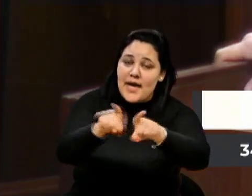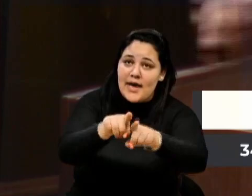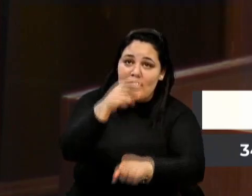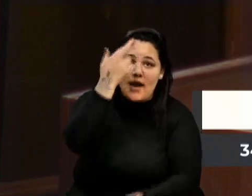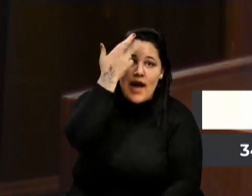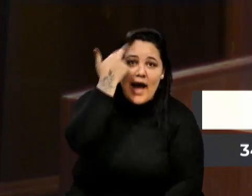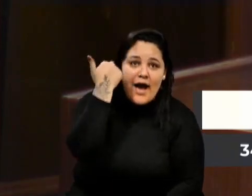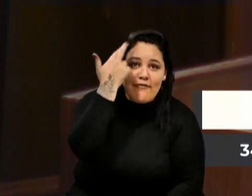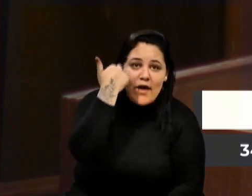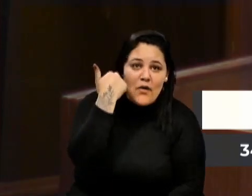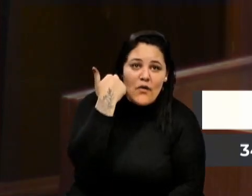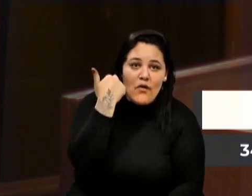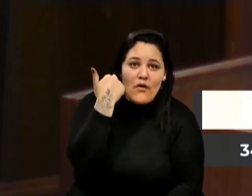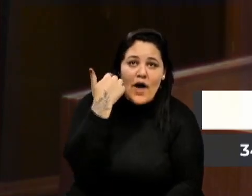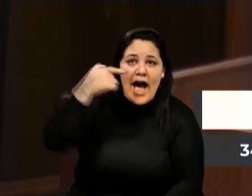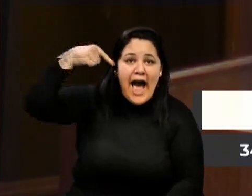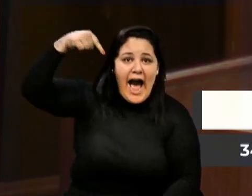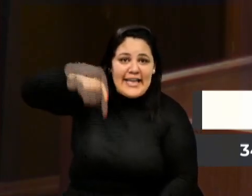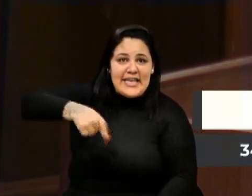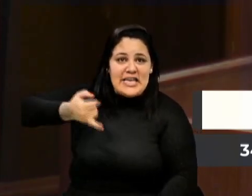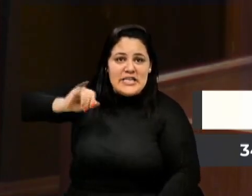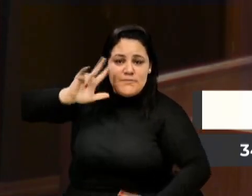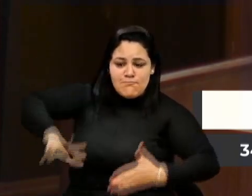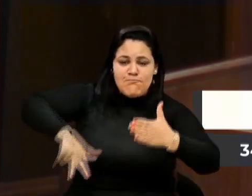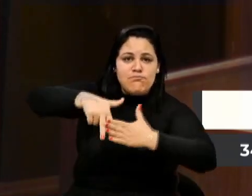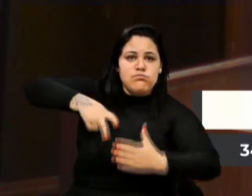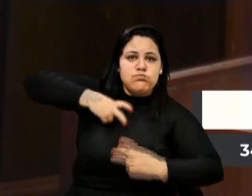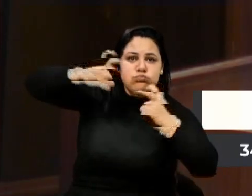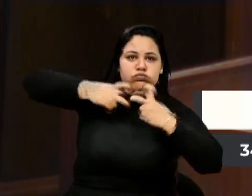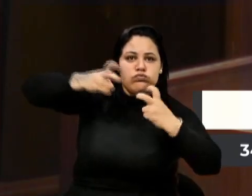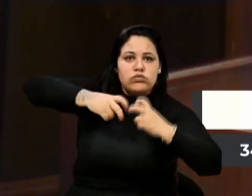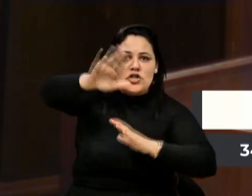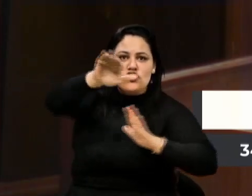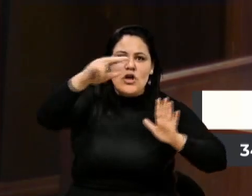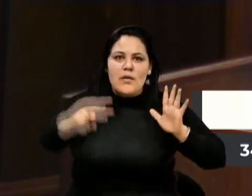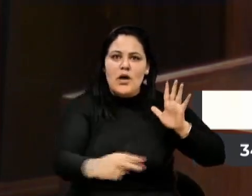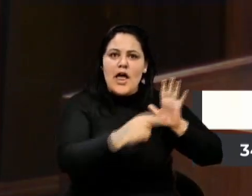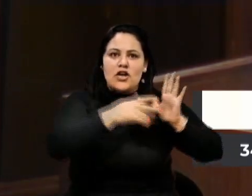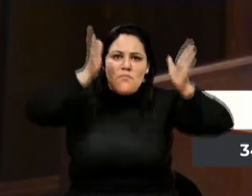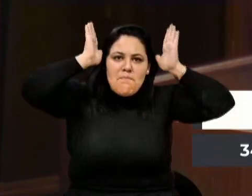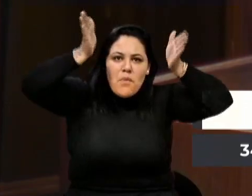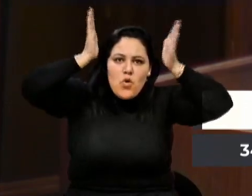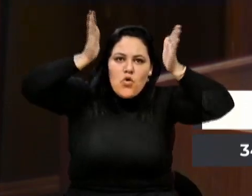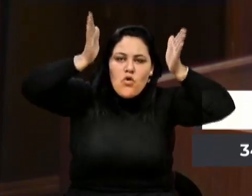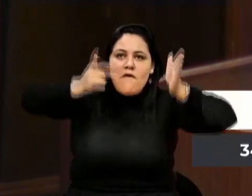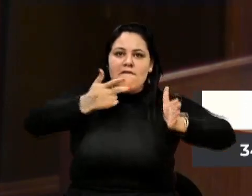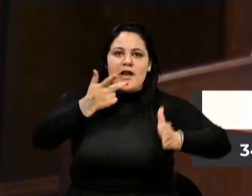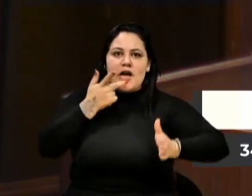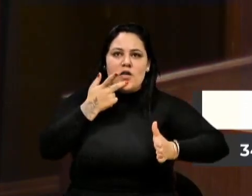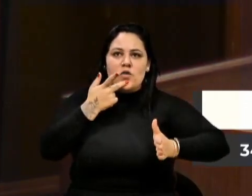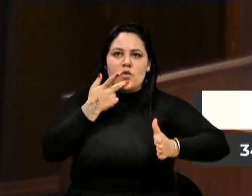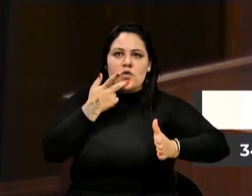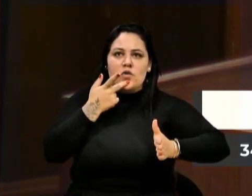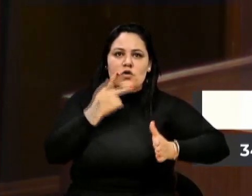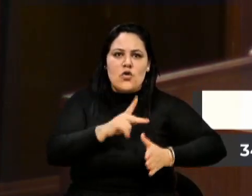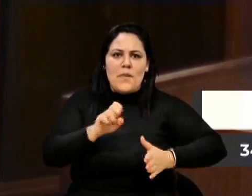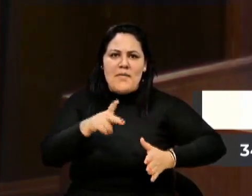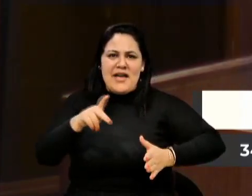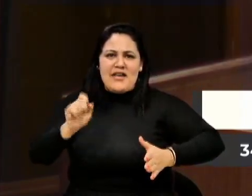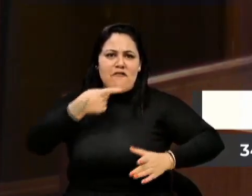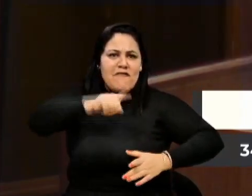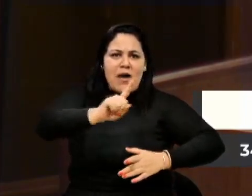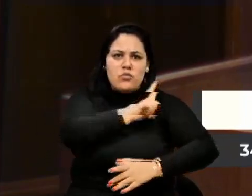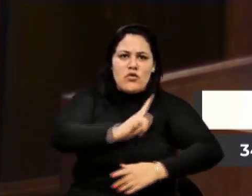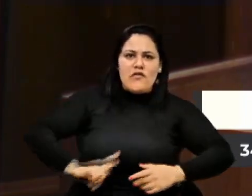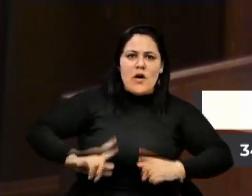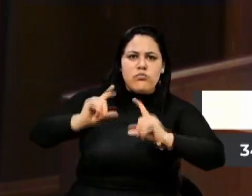Bueno, aqui se vem fazer discurso para chamar colega de burro, dizendo que o PP não vai para o governo federal em Brasília, que